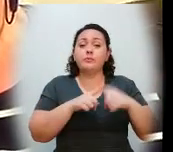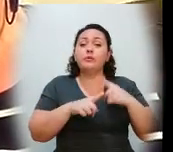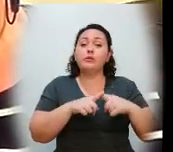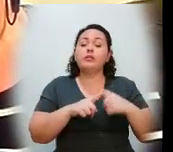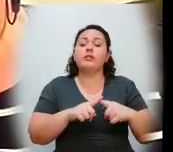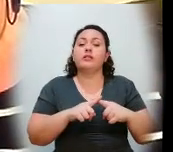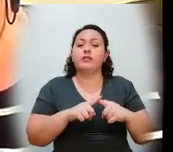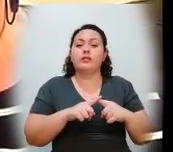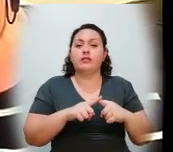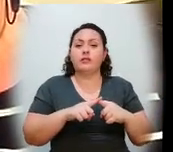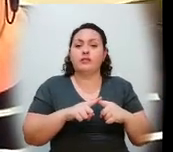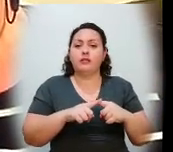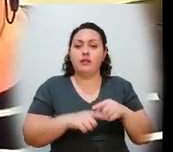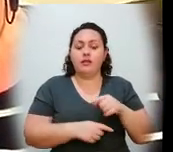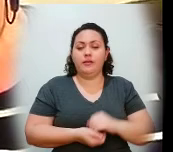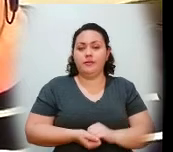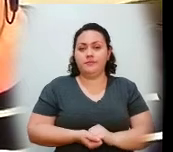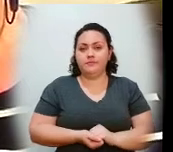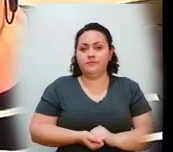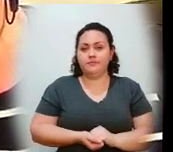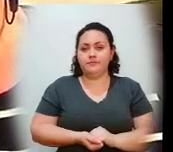fez